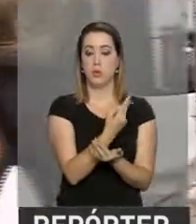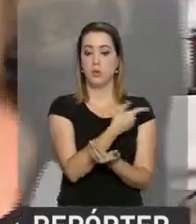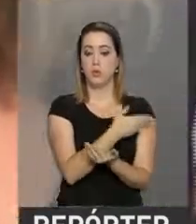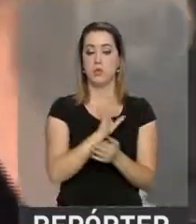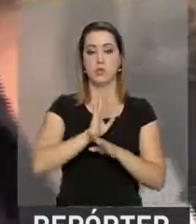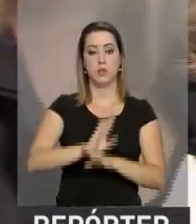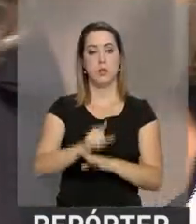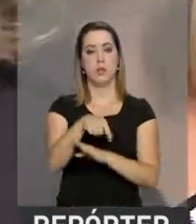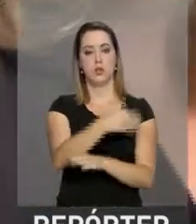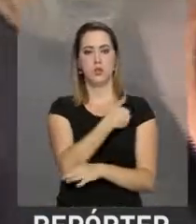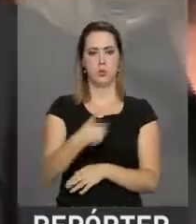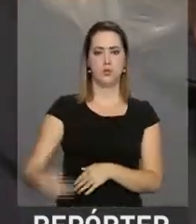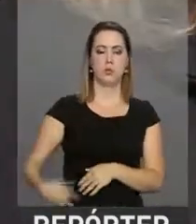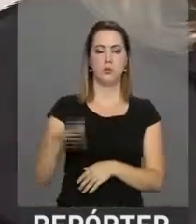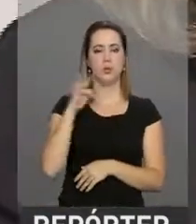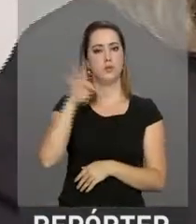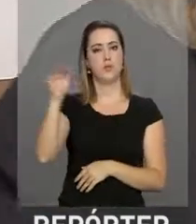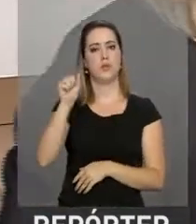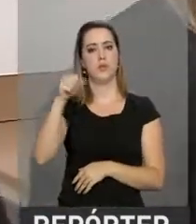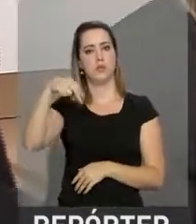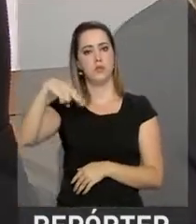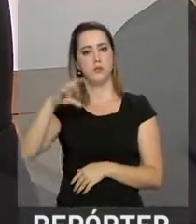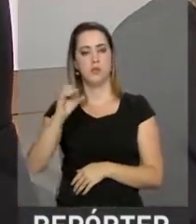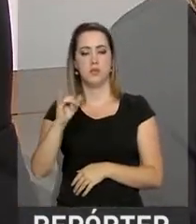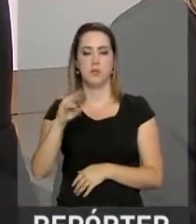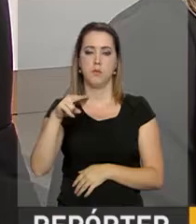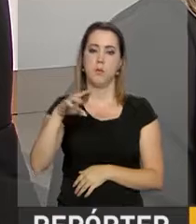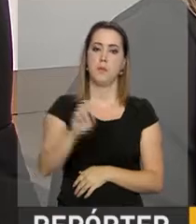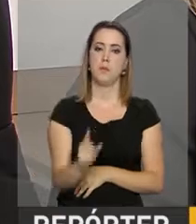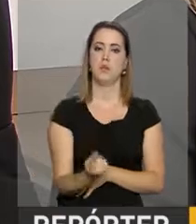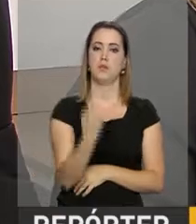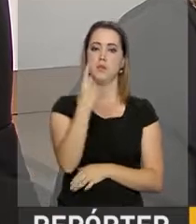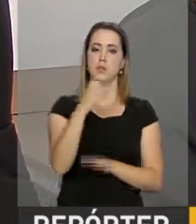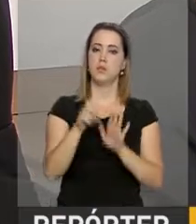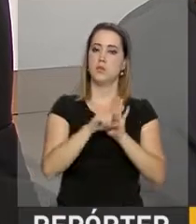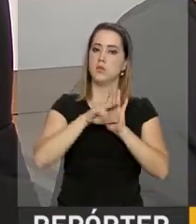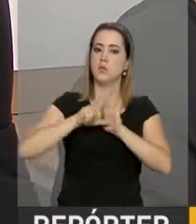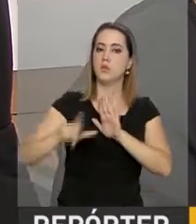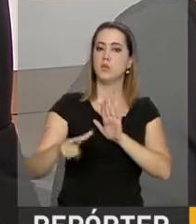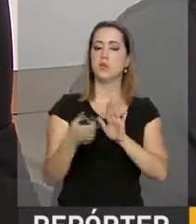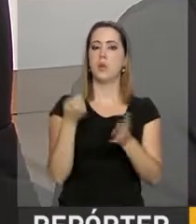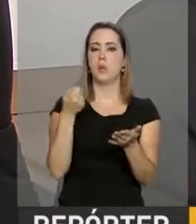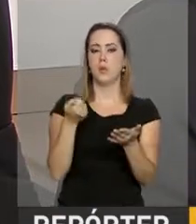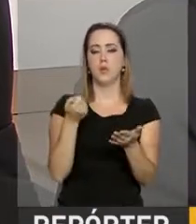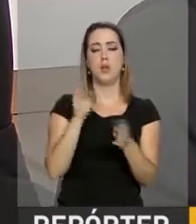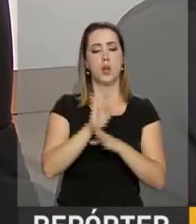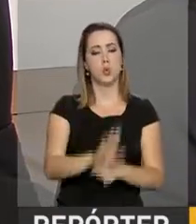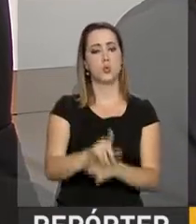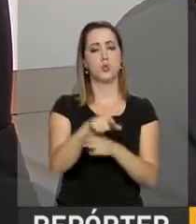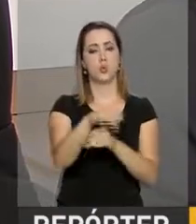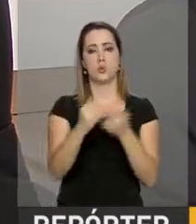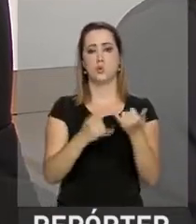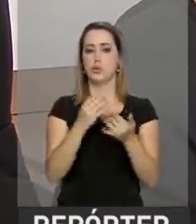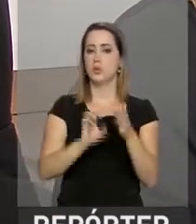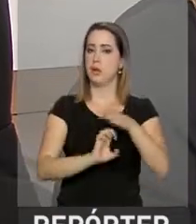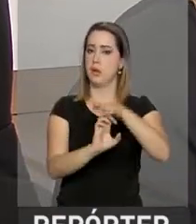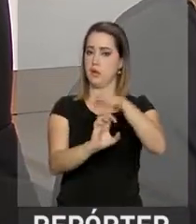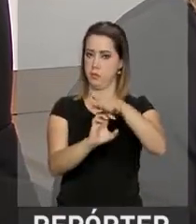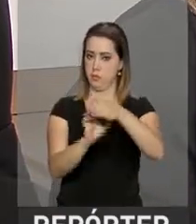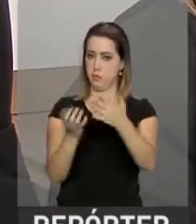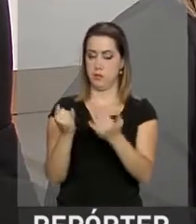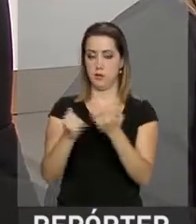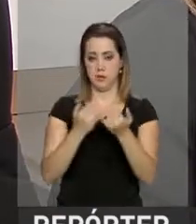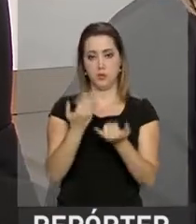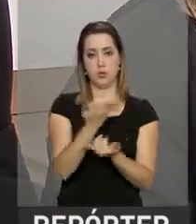do governo federal a ancine lançou o primeiro edital que financia jogos eletrônicos são 10 milhões de reais do fundo setorial audiovisual